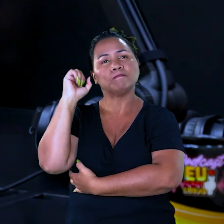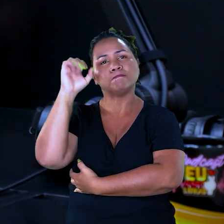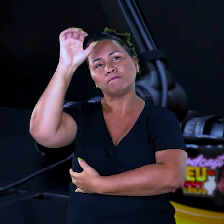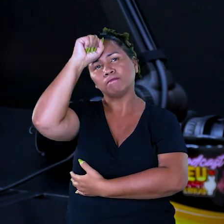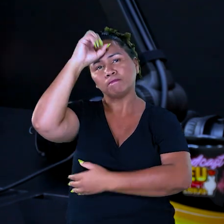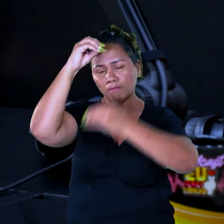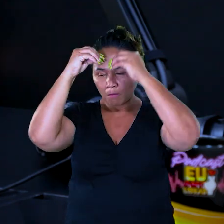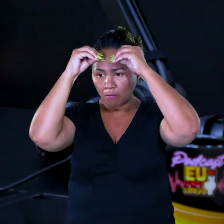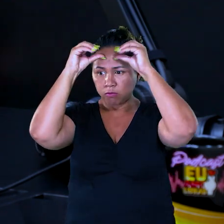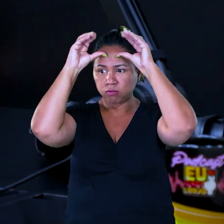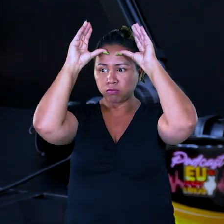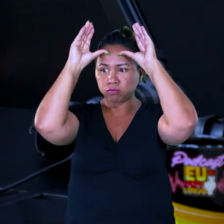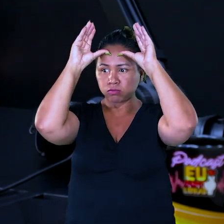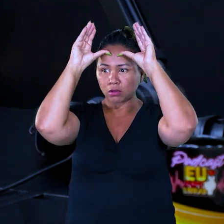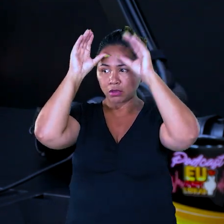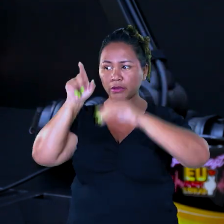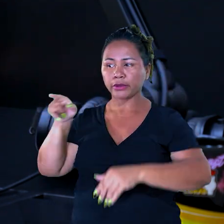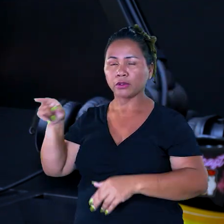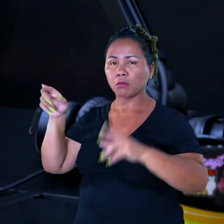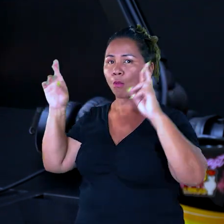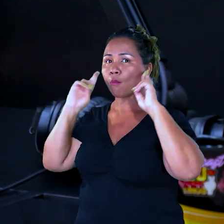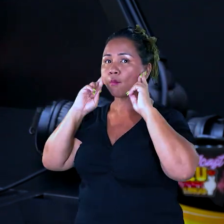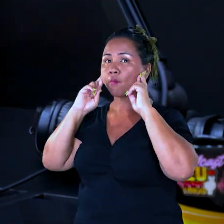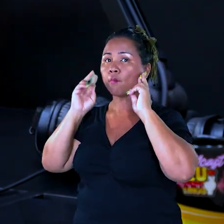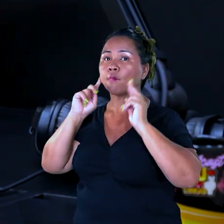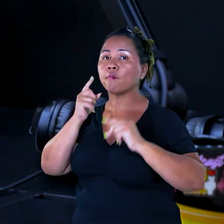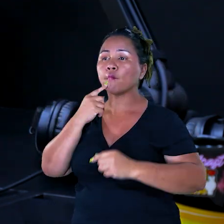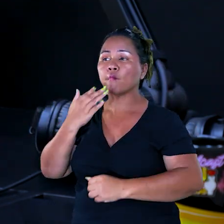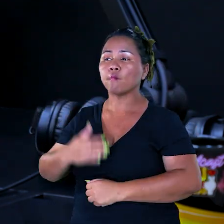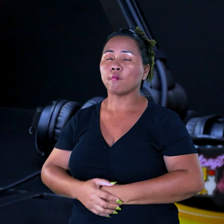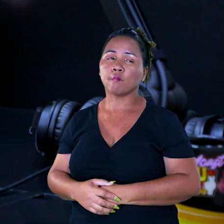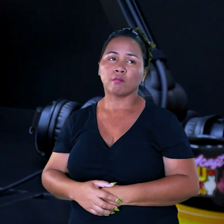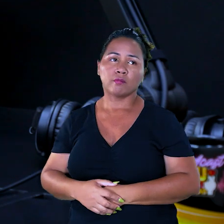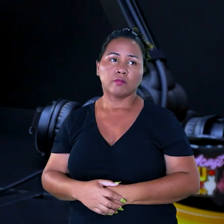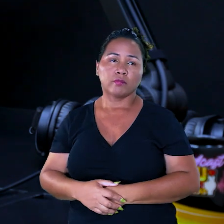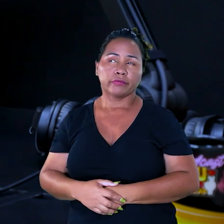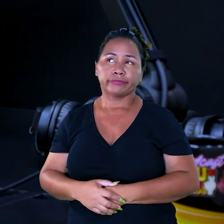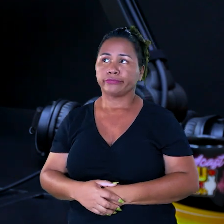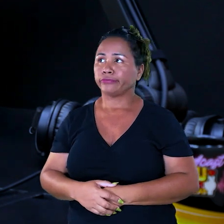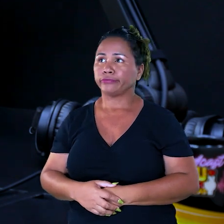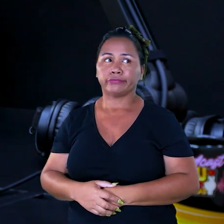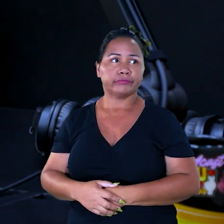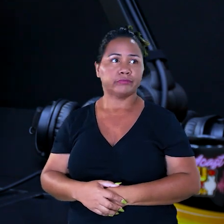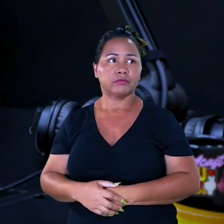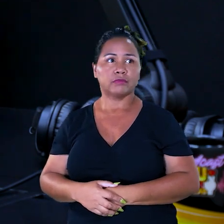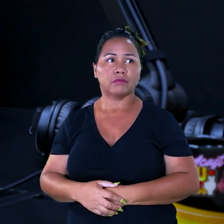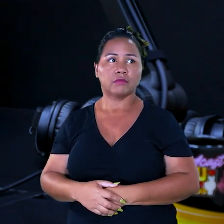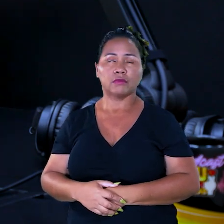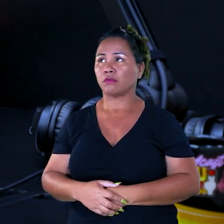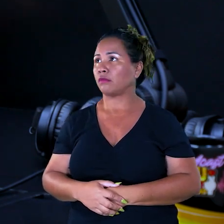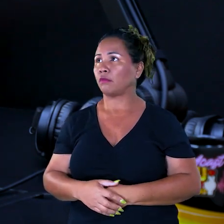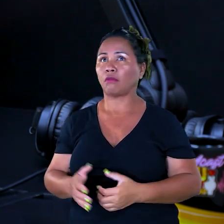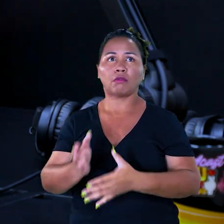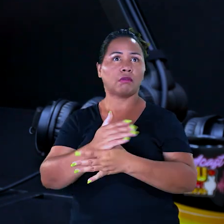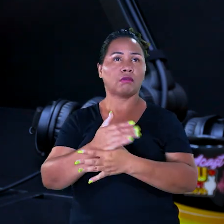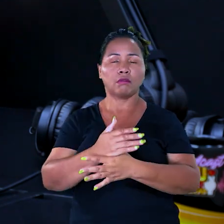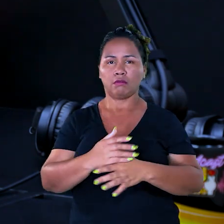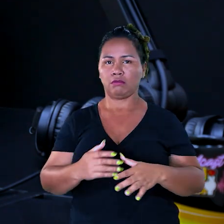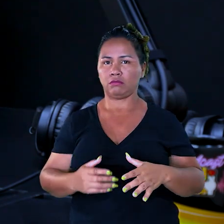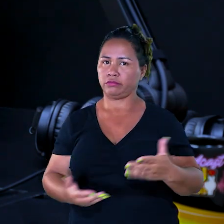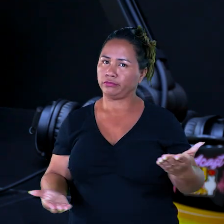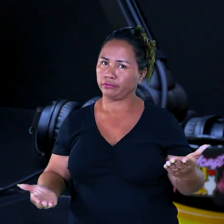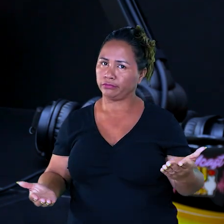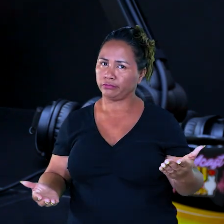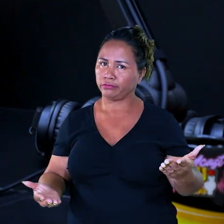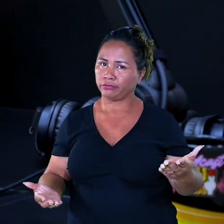está se passando. E o surdo não, por ele não ouvir, ele fica às vezes assim, mas já bateu o recreio, mas então assim, são coisas que você tem que estar falando